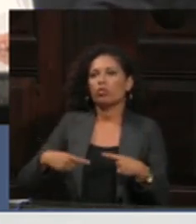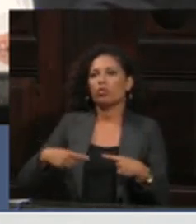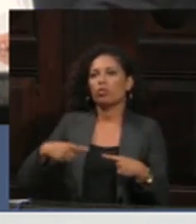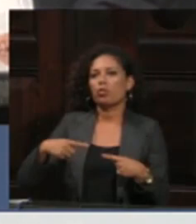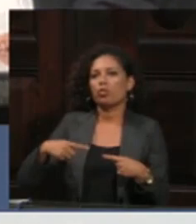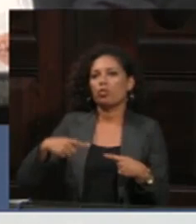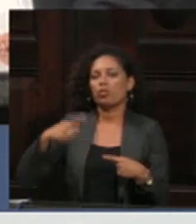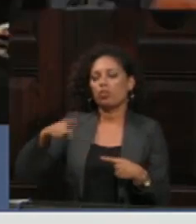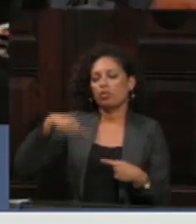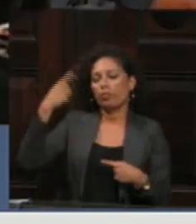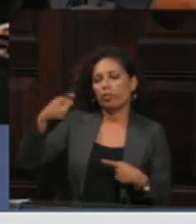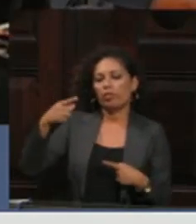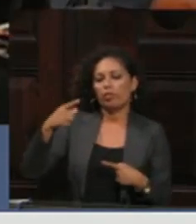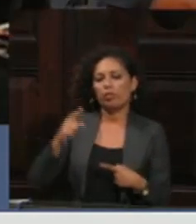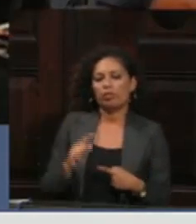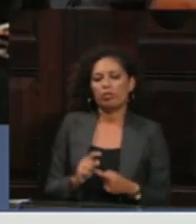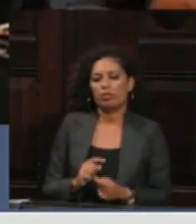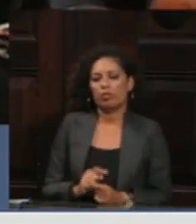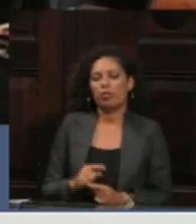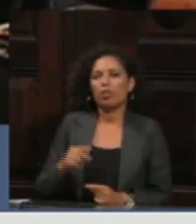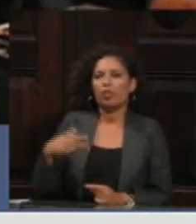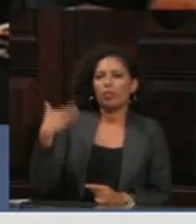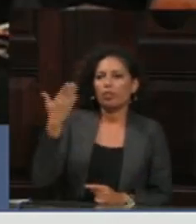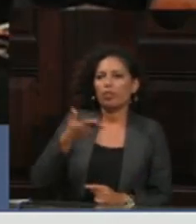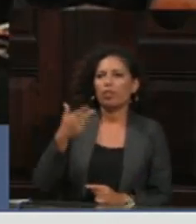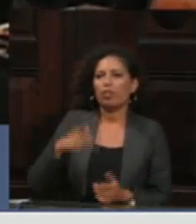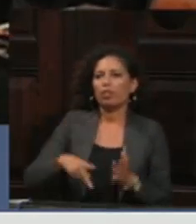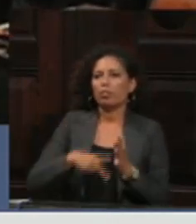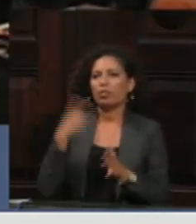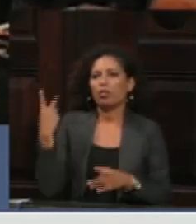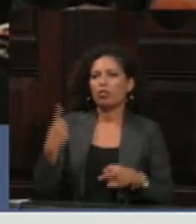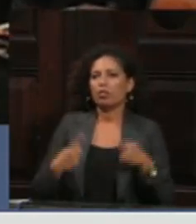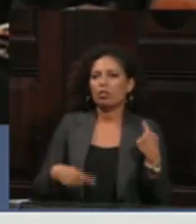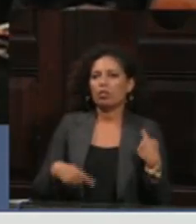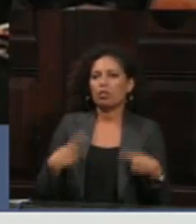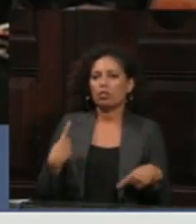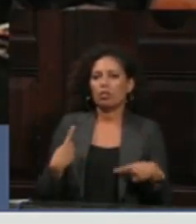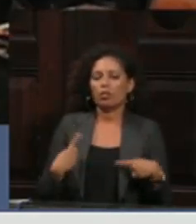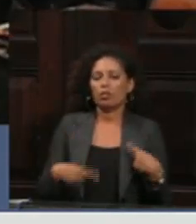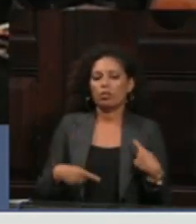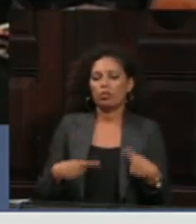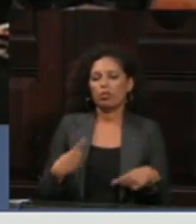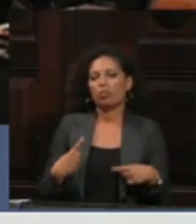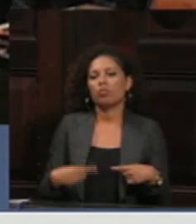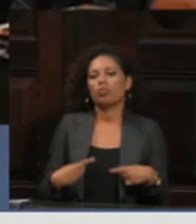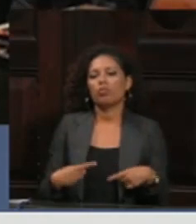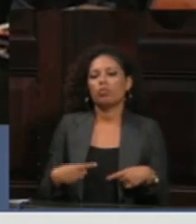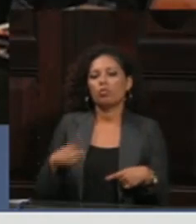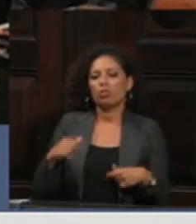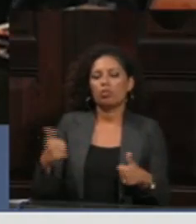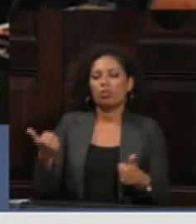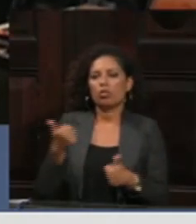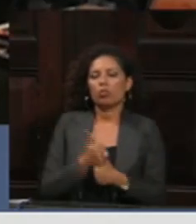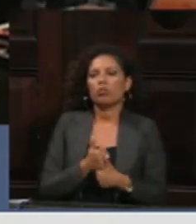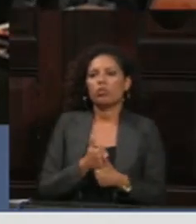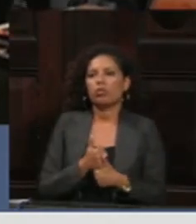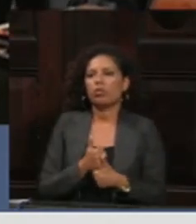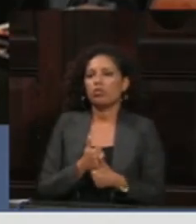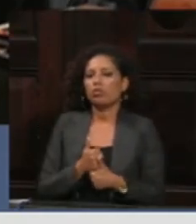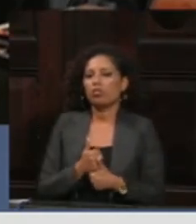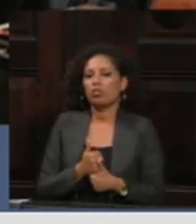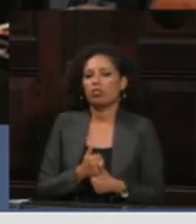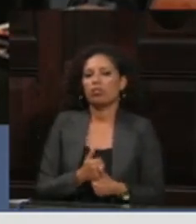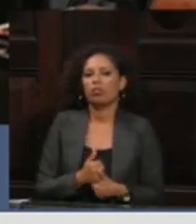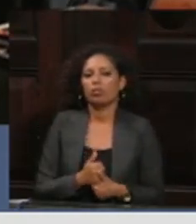segunda discussão. Mas então o que vai para a segunda discussão, Vai a redação do vencido, que é volta o para a substitutivo novo da Isso, CCJ. novo